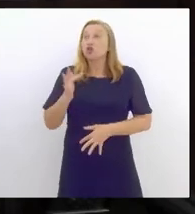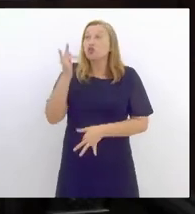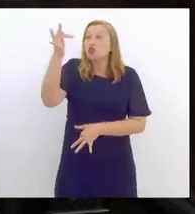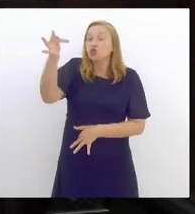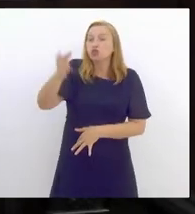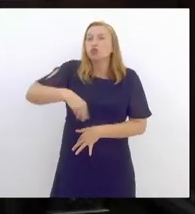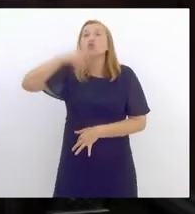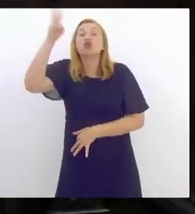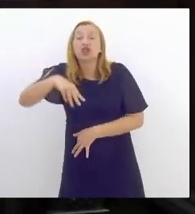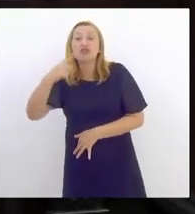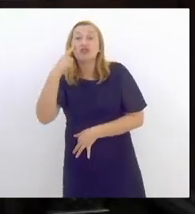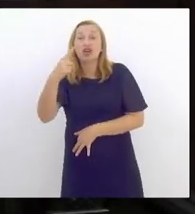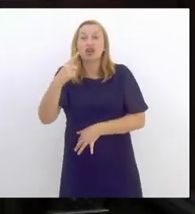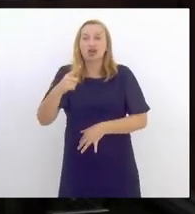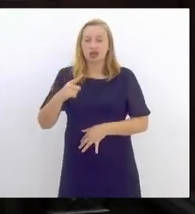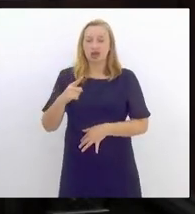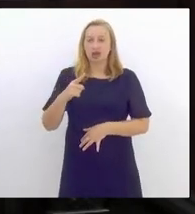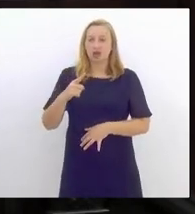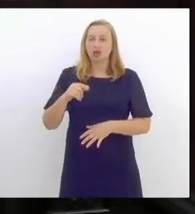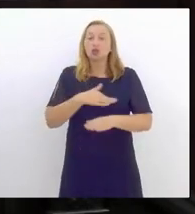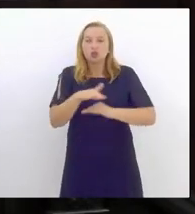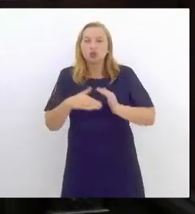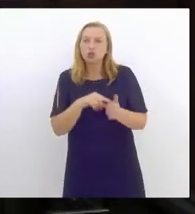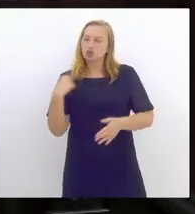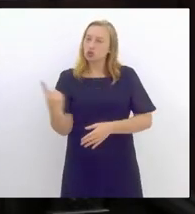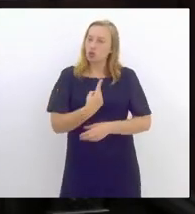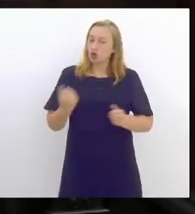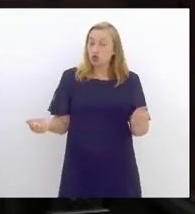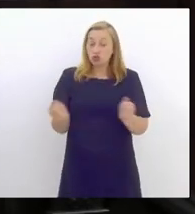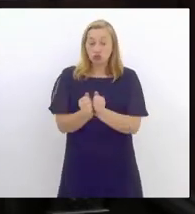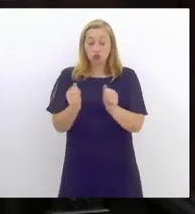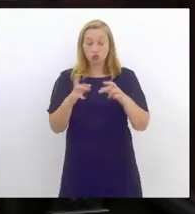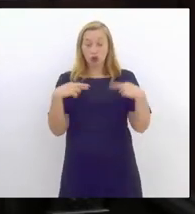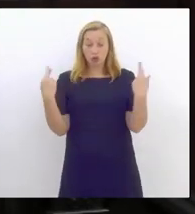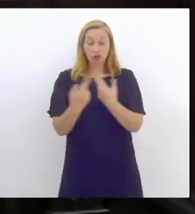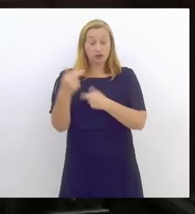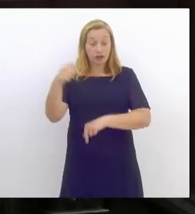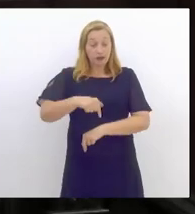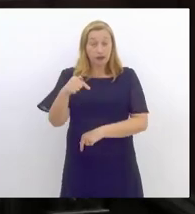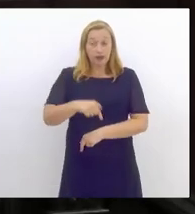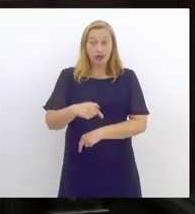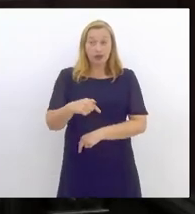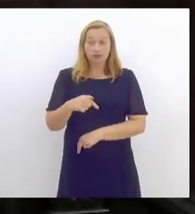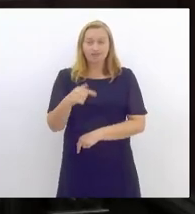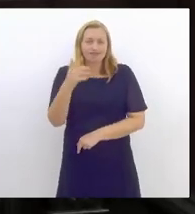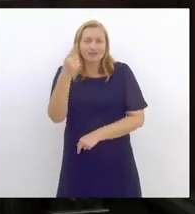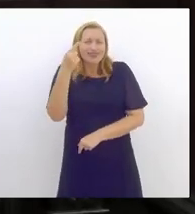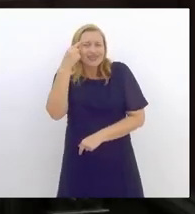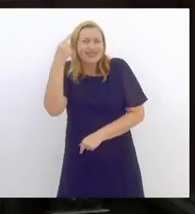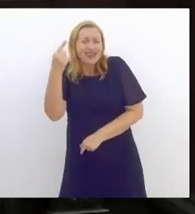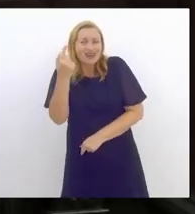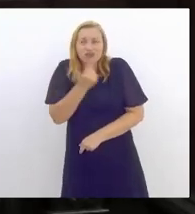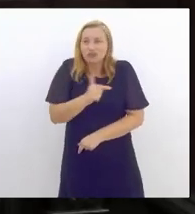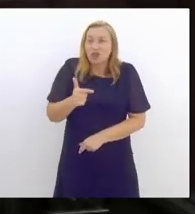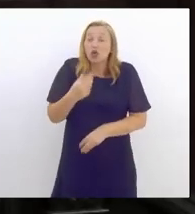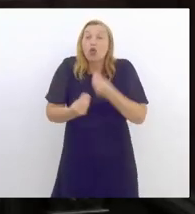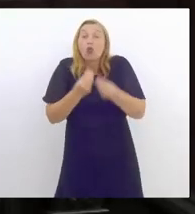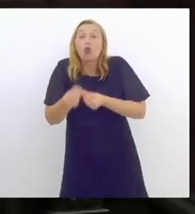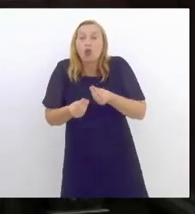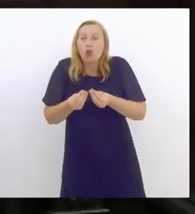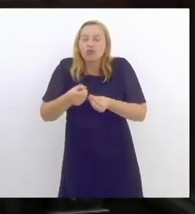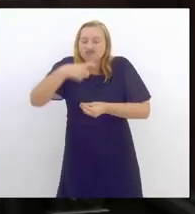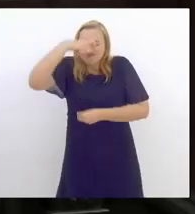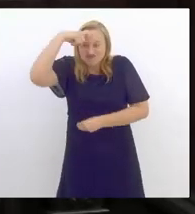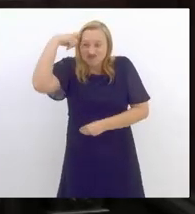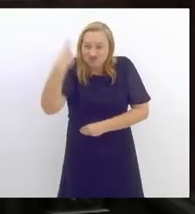foto de todos nós, reunidos hoje aqui nessa Assembleia Legislativa, não terá ideia de como nós trabalhamos